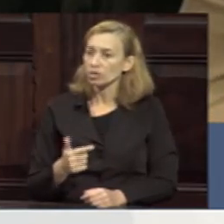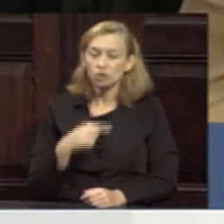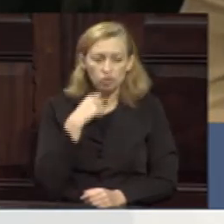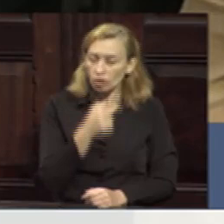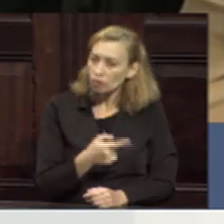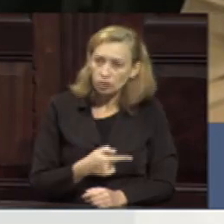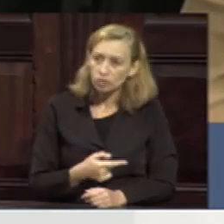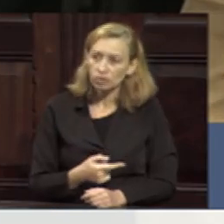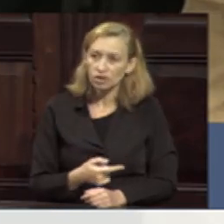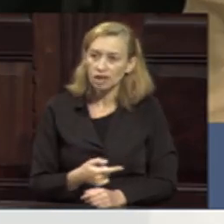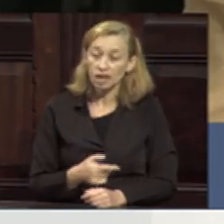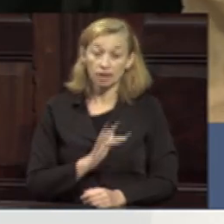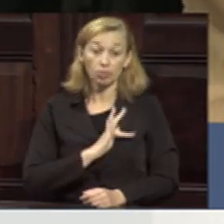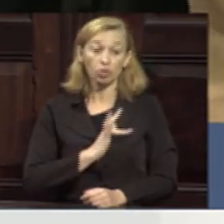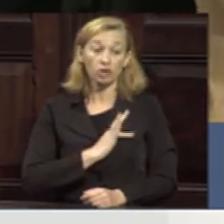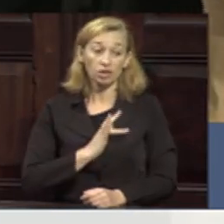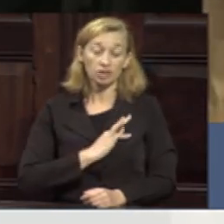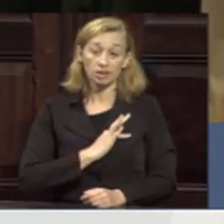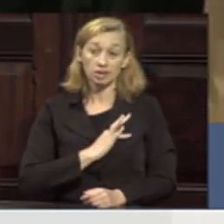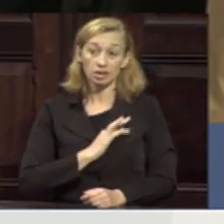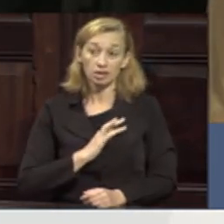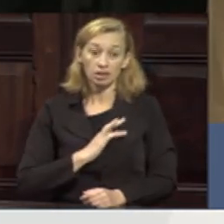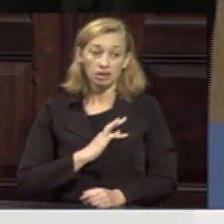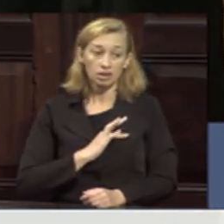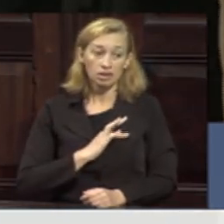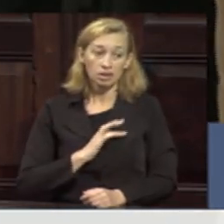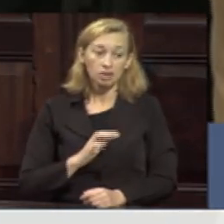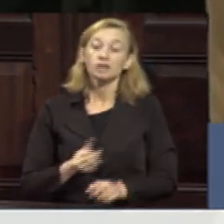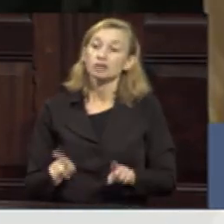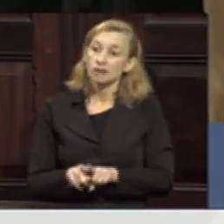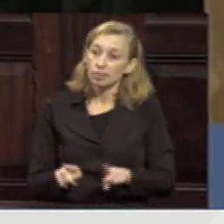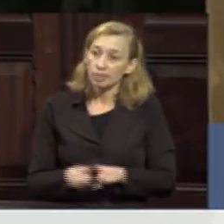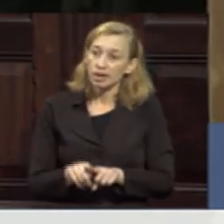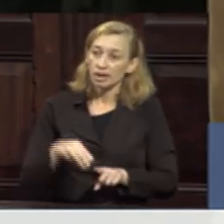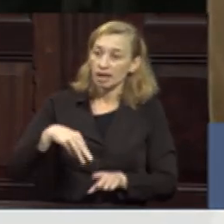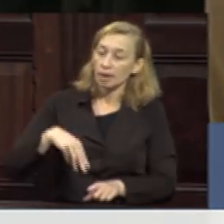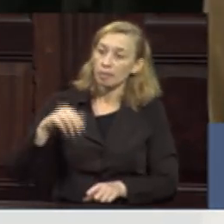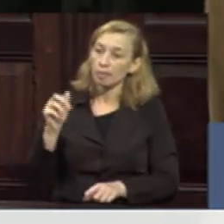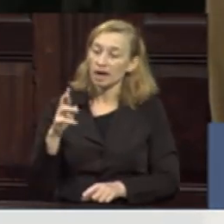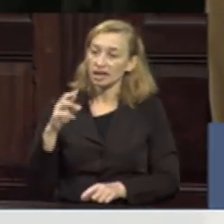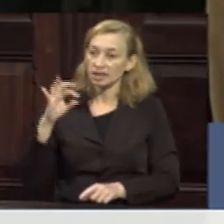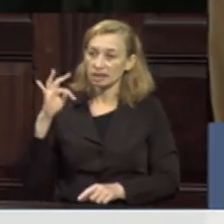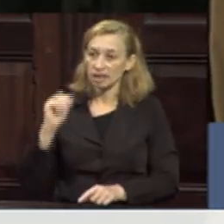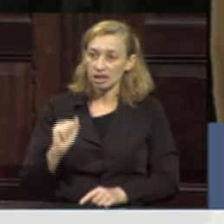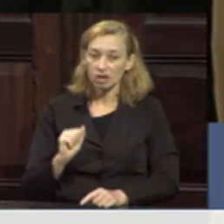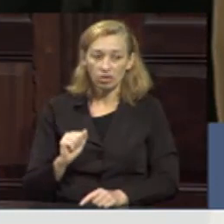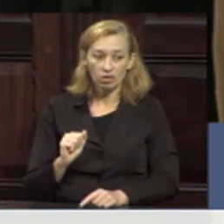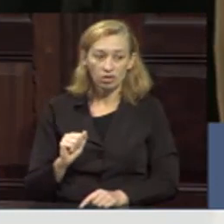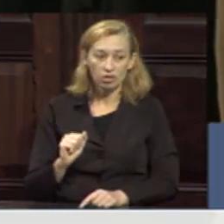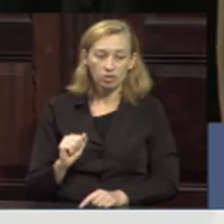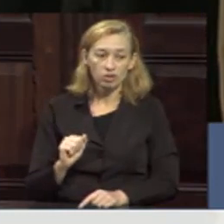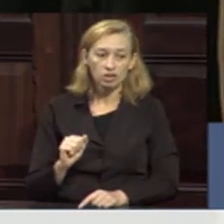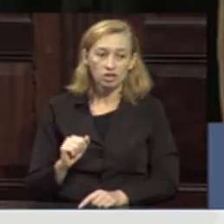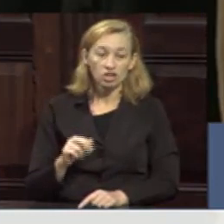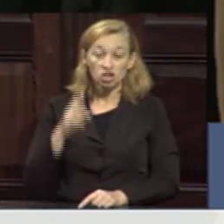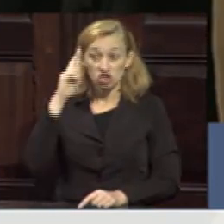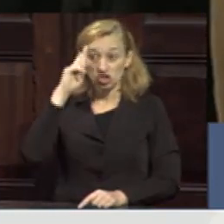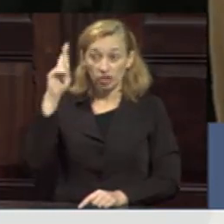dignos representantes, que é a deputada Marta Rocha e o deputado Zaqueu Teixeira, que já foi chefe de polícia e desempenhou um papel